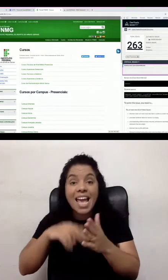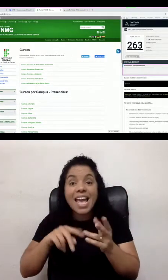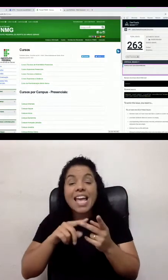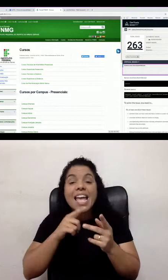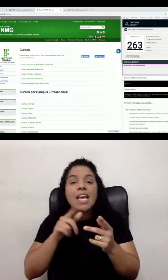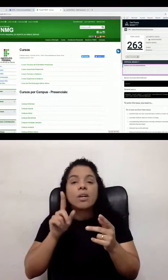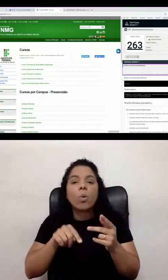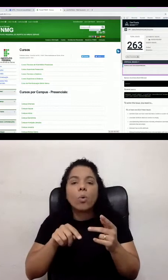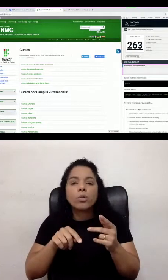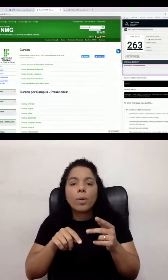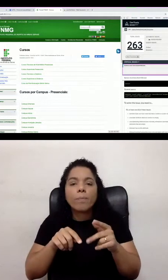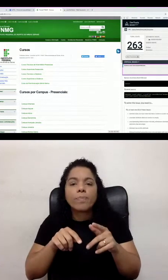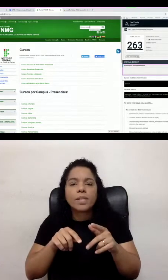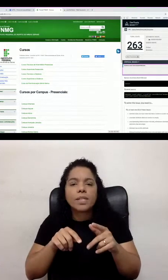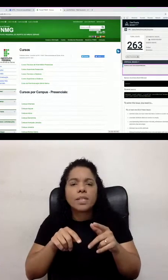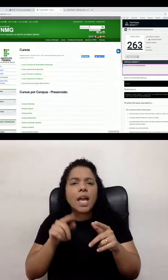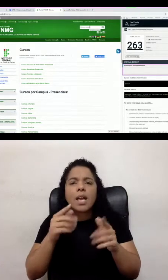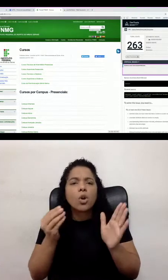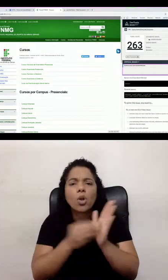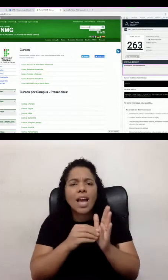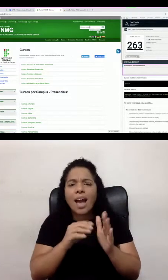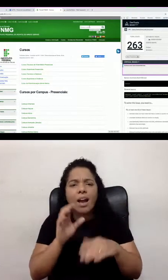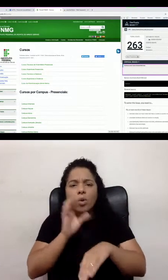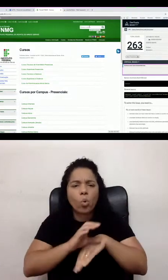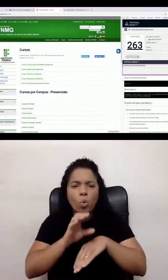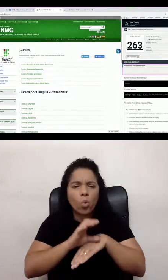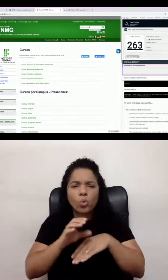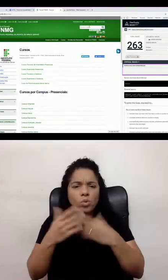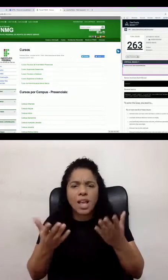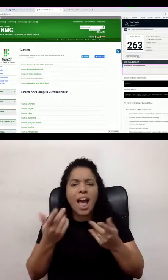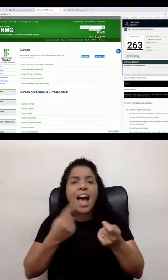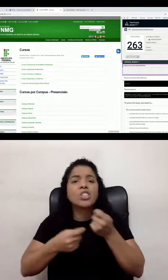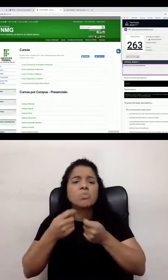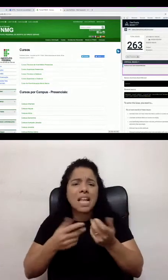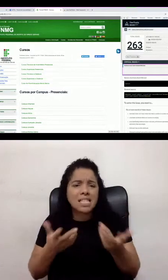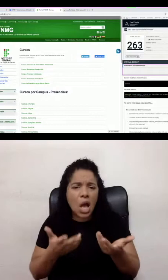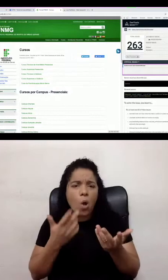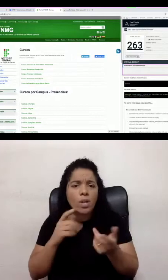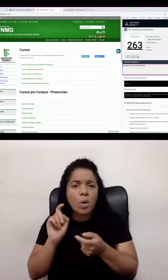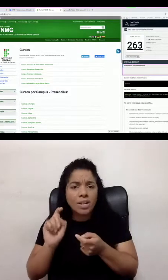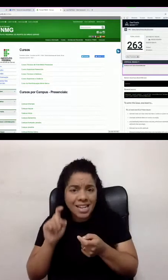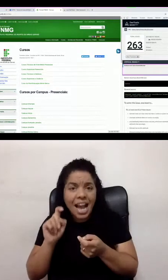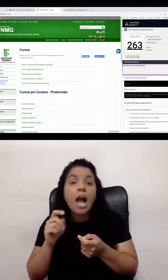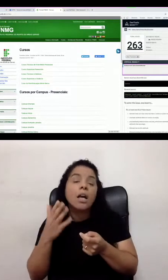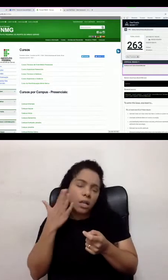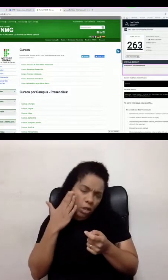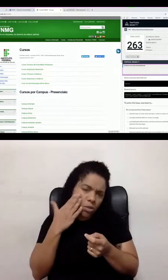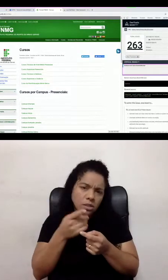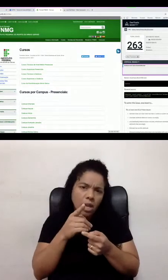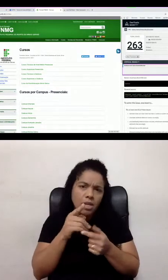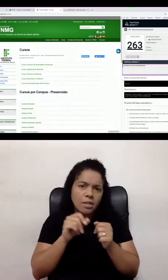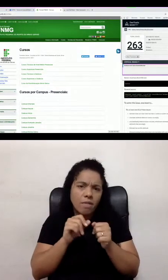eu colocar alguma coisa aqui, curso, sei lá, administração, e eu clicar aqui, eu sei o que ele vai